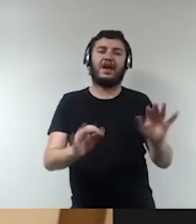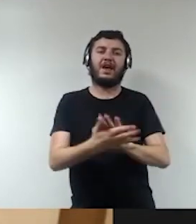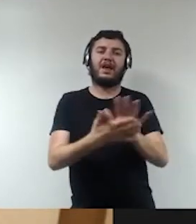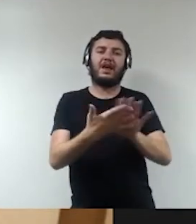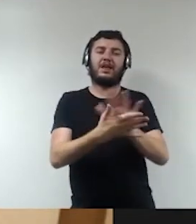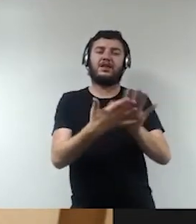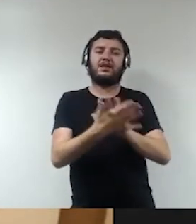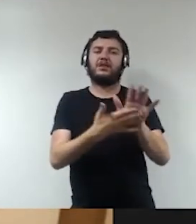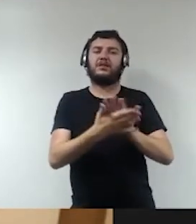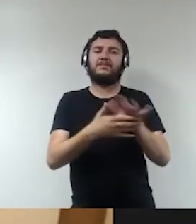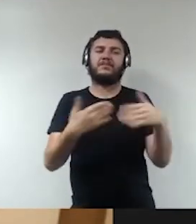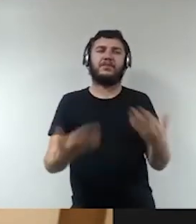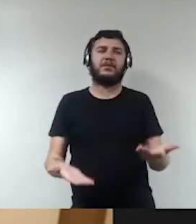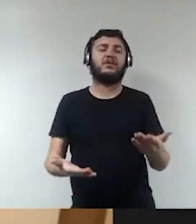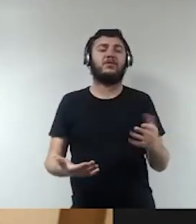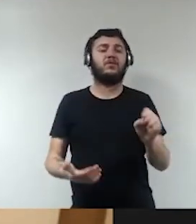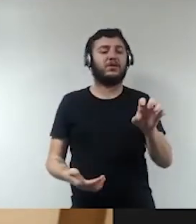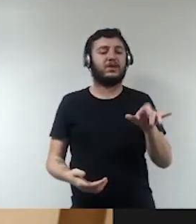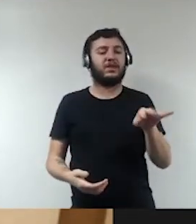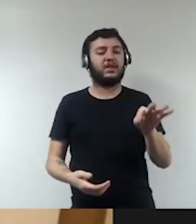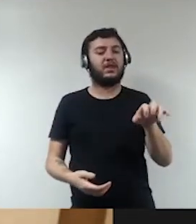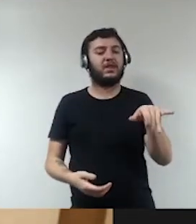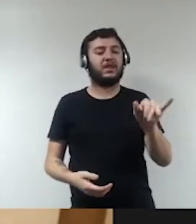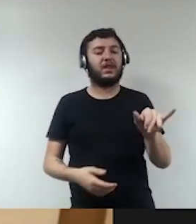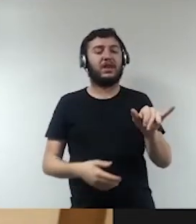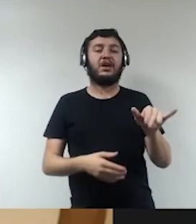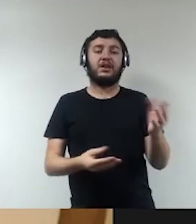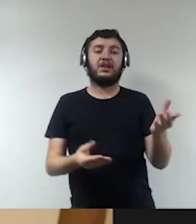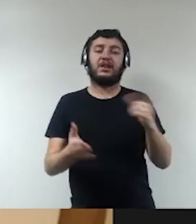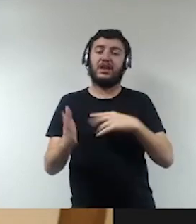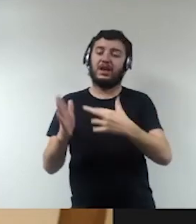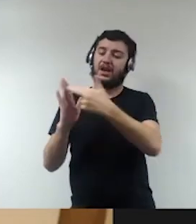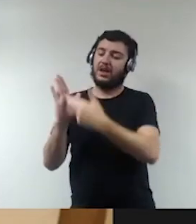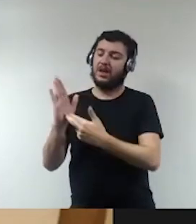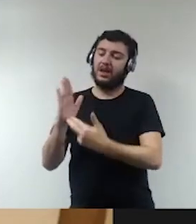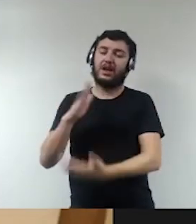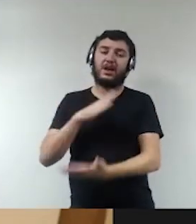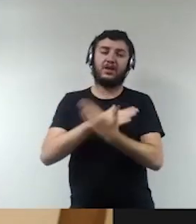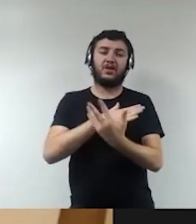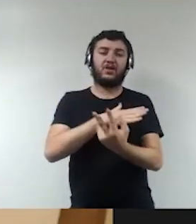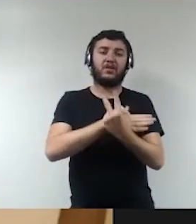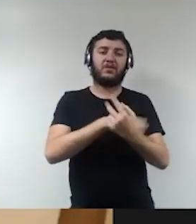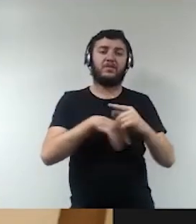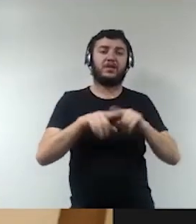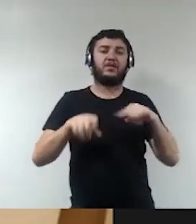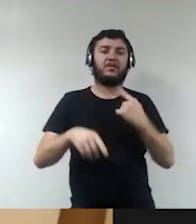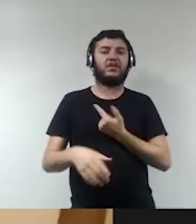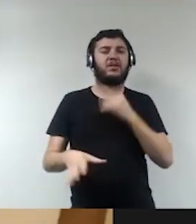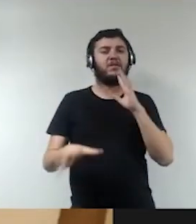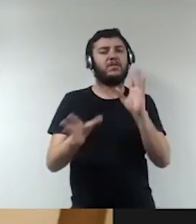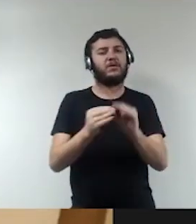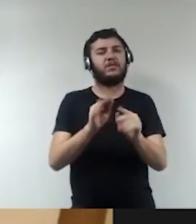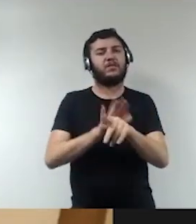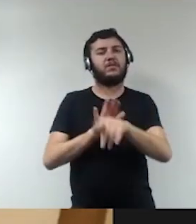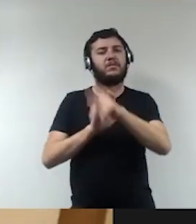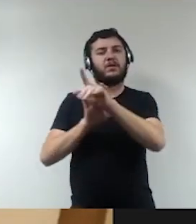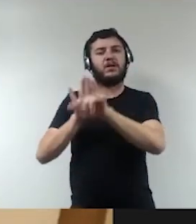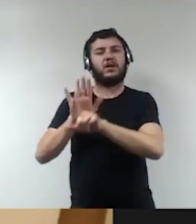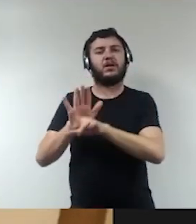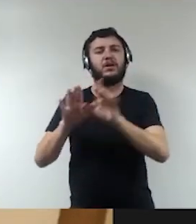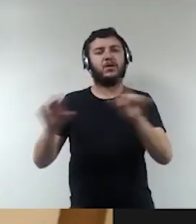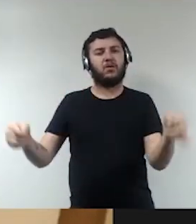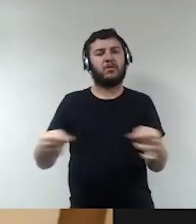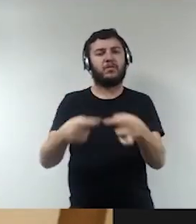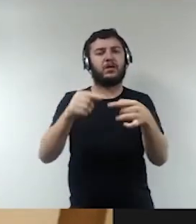bolha de proteção que o state dá. Então, eu acho assim, o PL vem total em sintonia